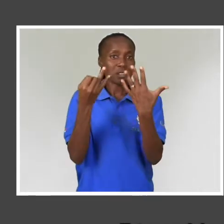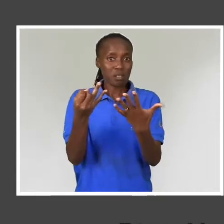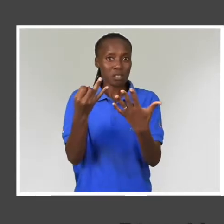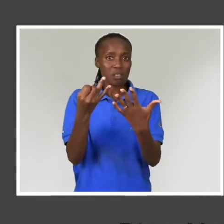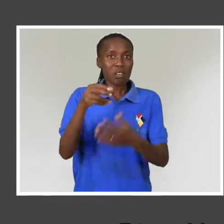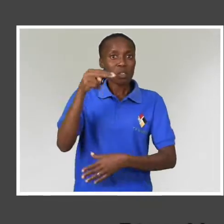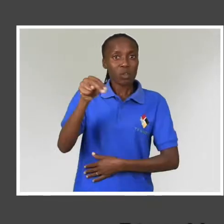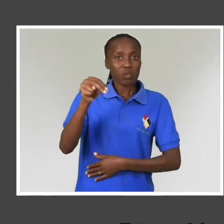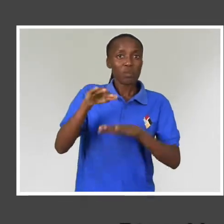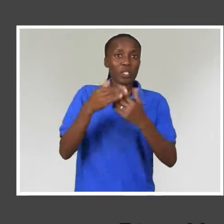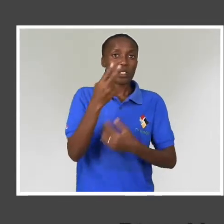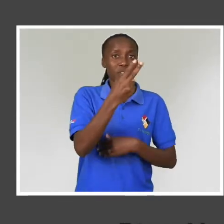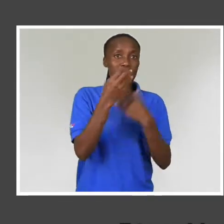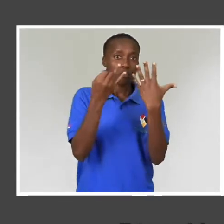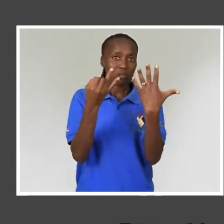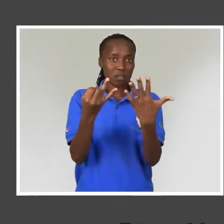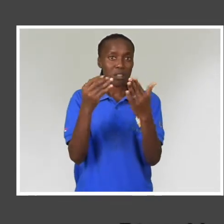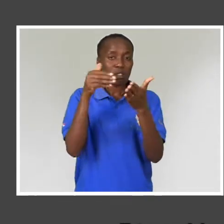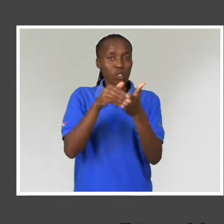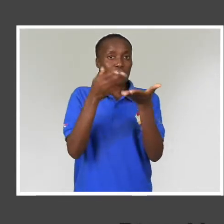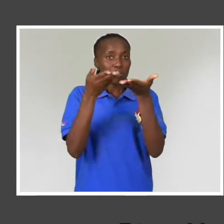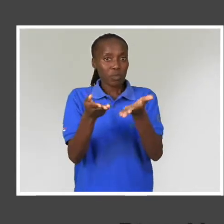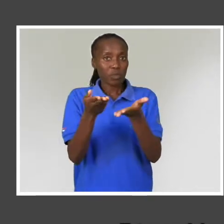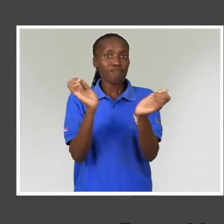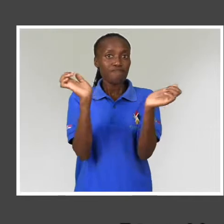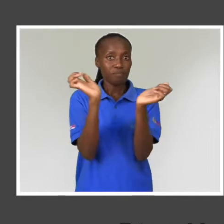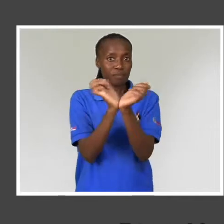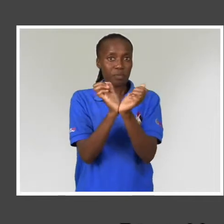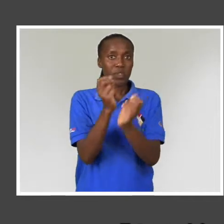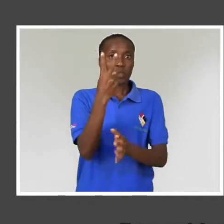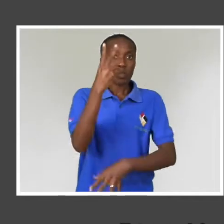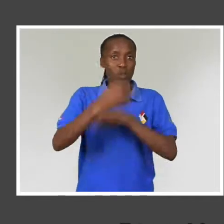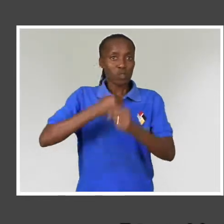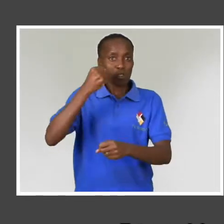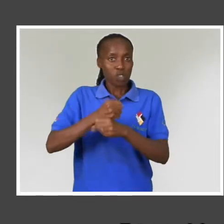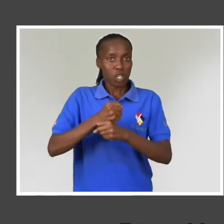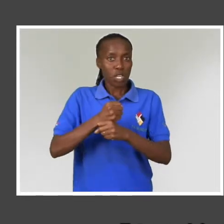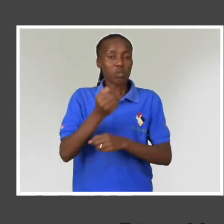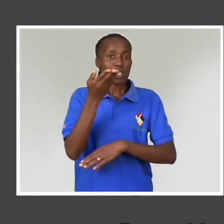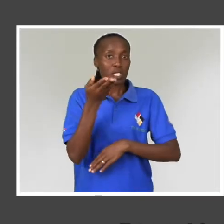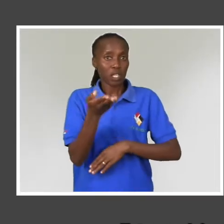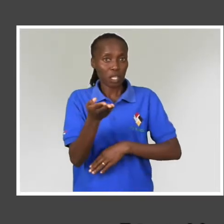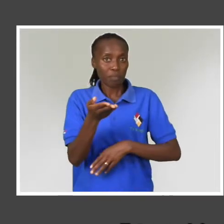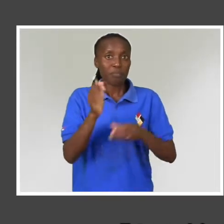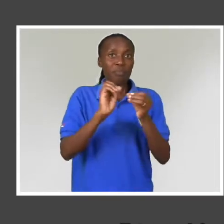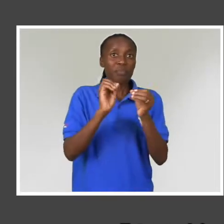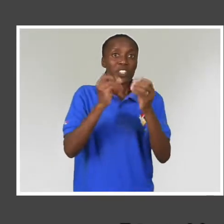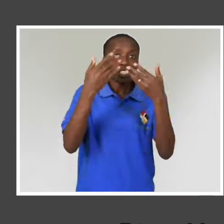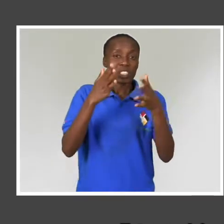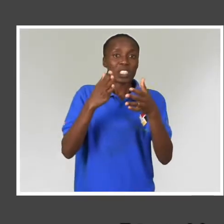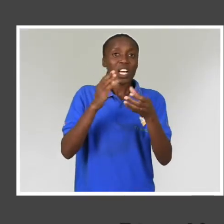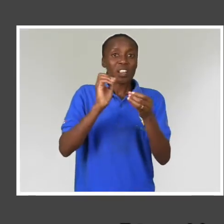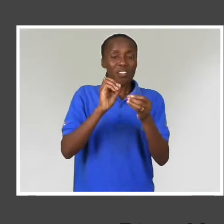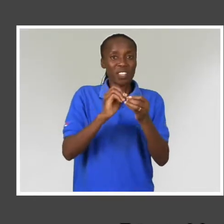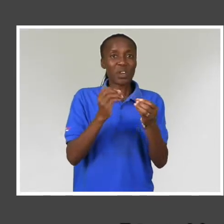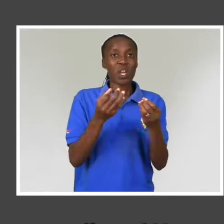2017, em novembro de 2017. Estou aqui, estou condenado 2 anos e 2 meses de novo.